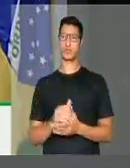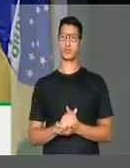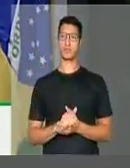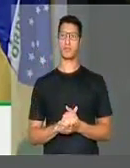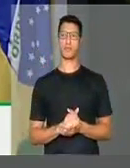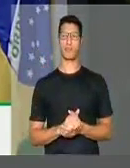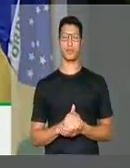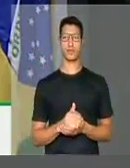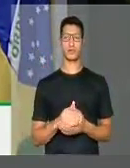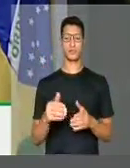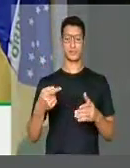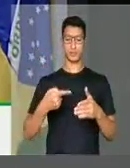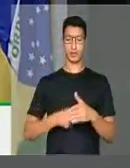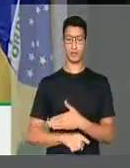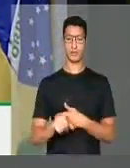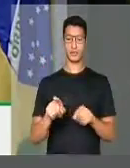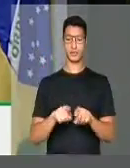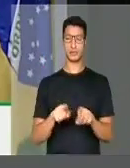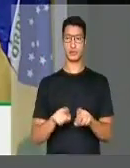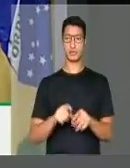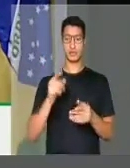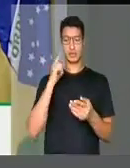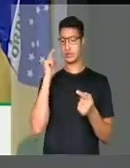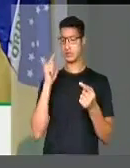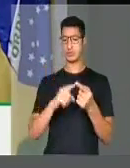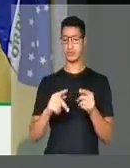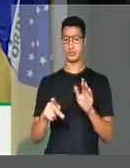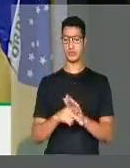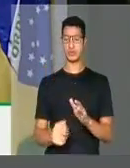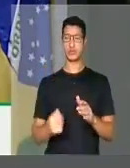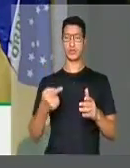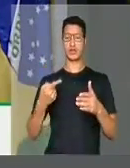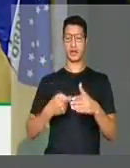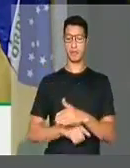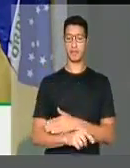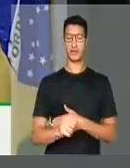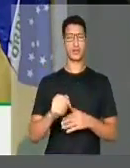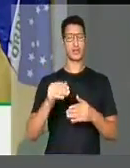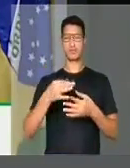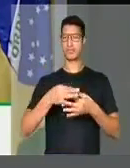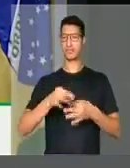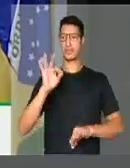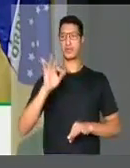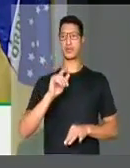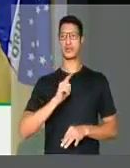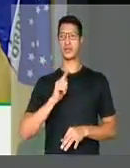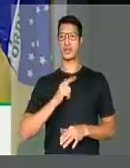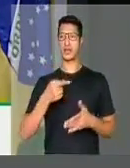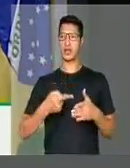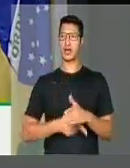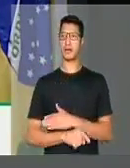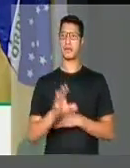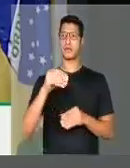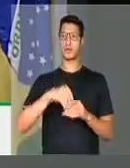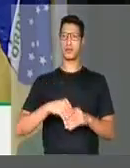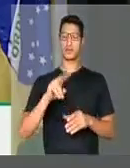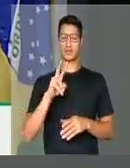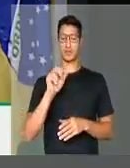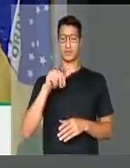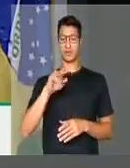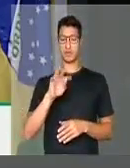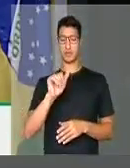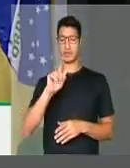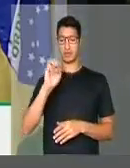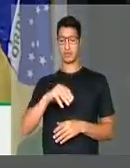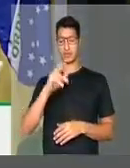2018. E aprofundar na divergência, aprofundar na incoerência, aprofundar nas